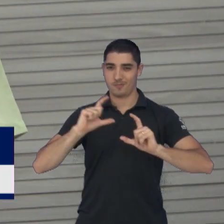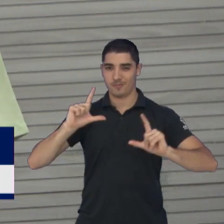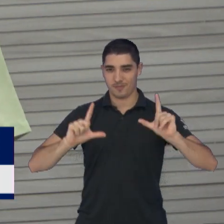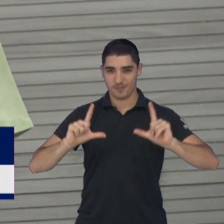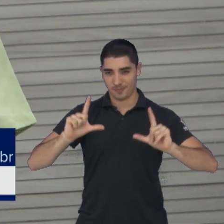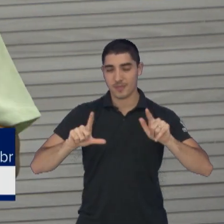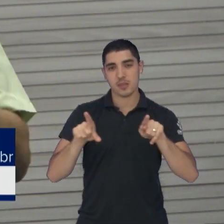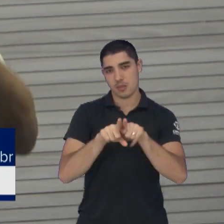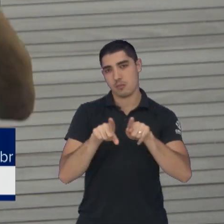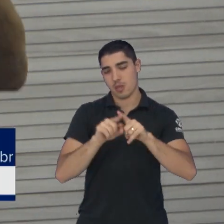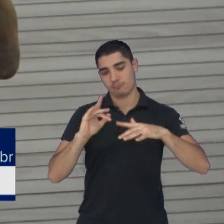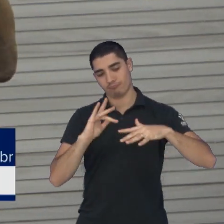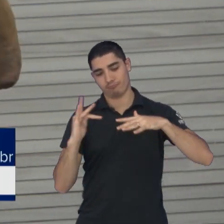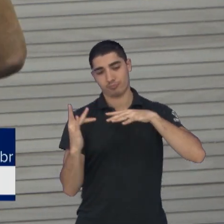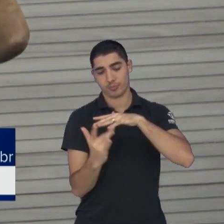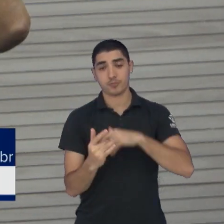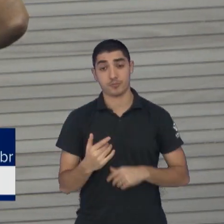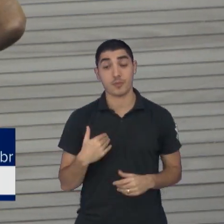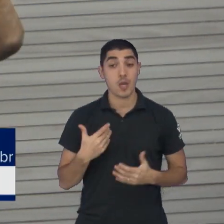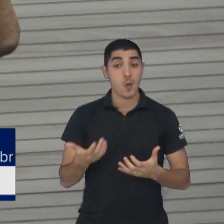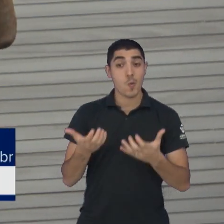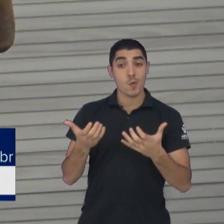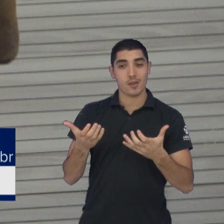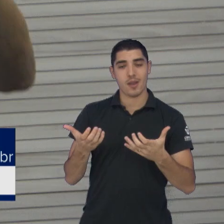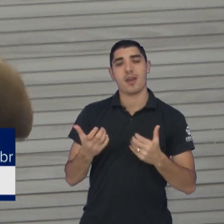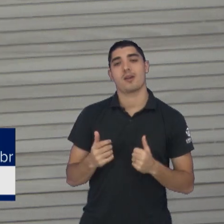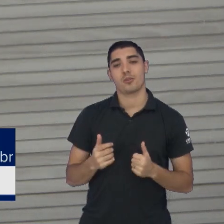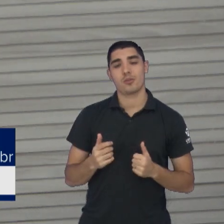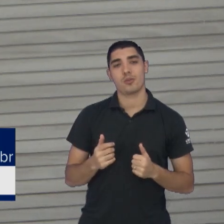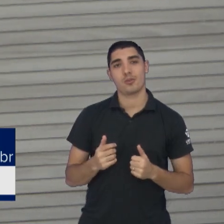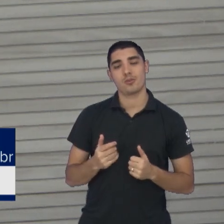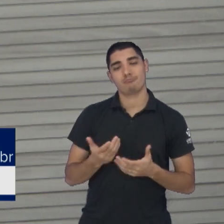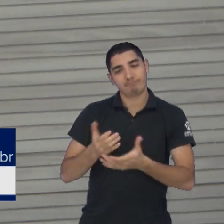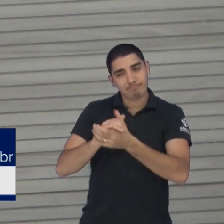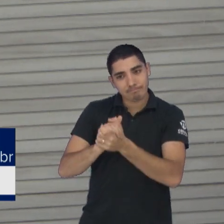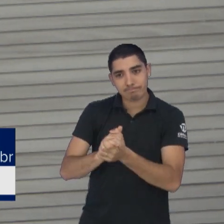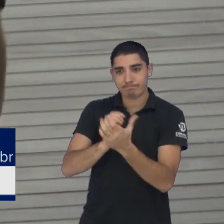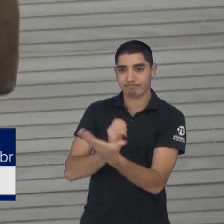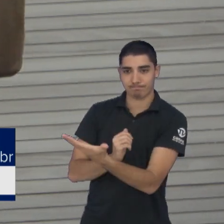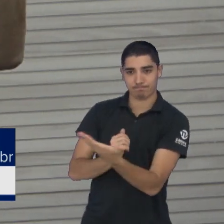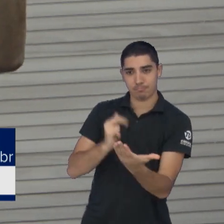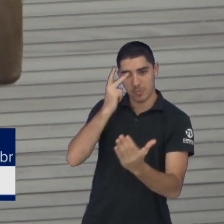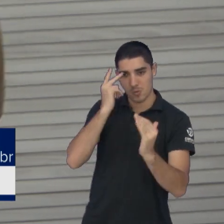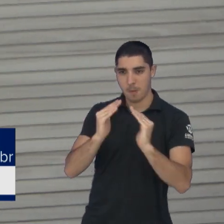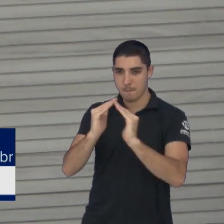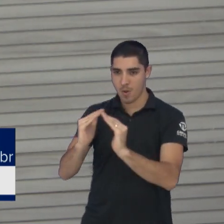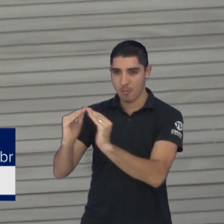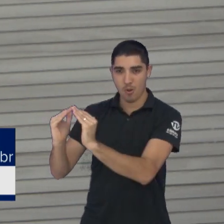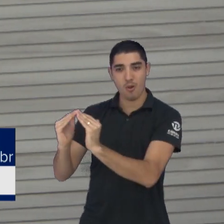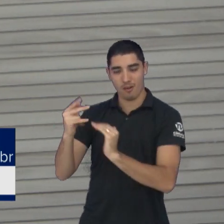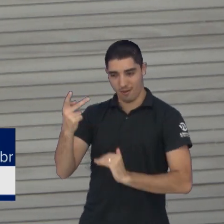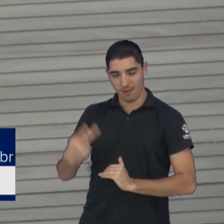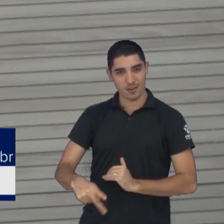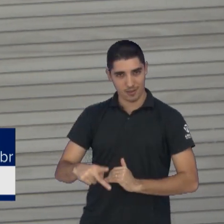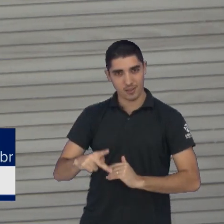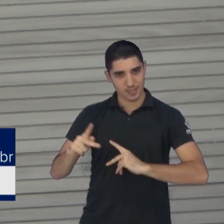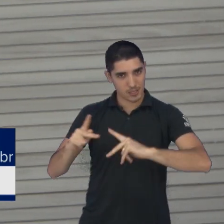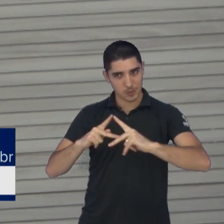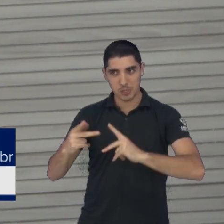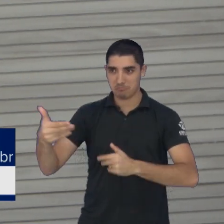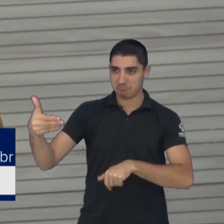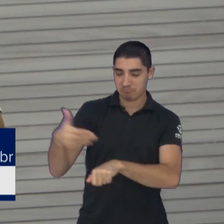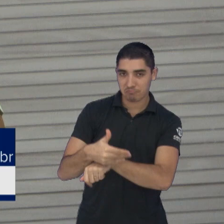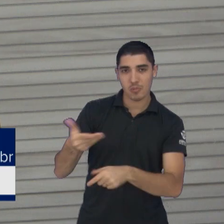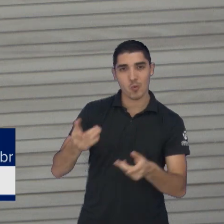pelas redes sociais. Saudar os moradores que estão aqui hoje na nossa sessão. Saudar também, senhor presidente, lá em